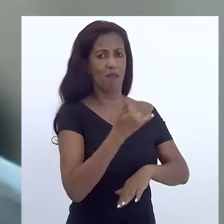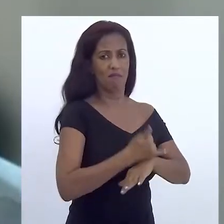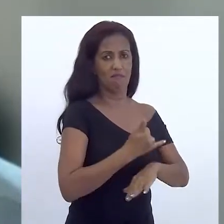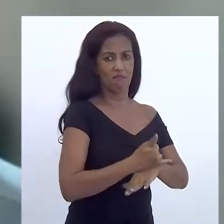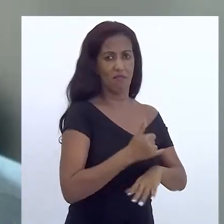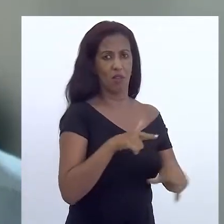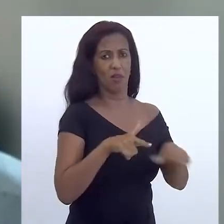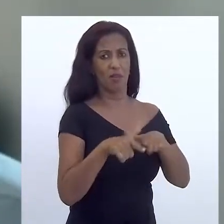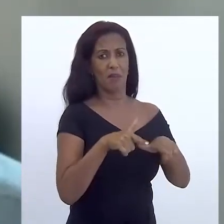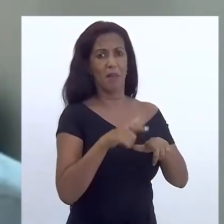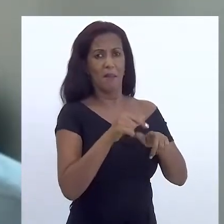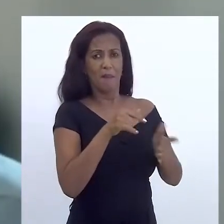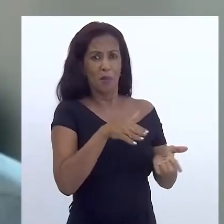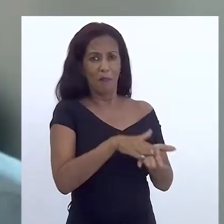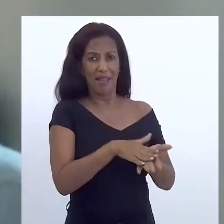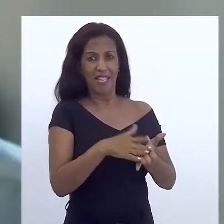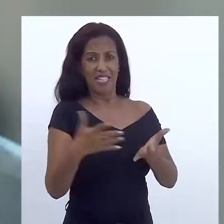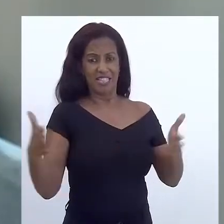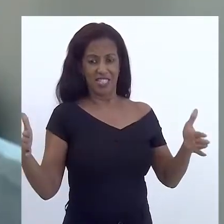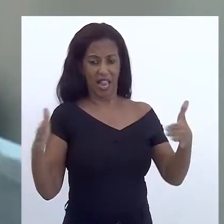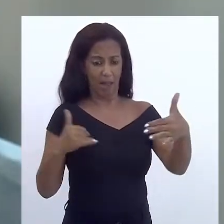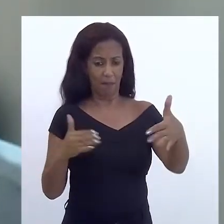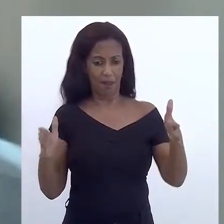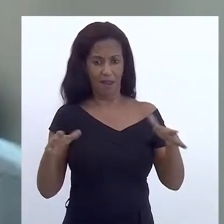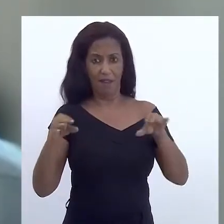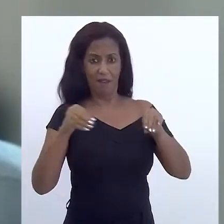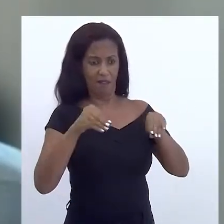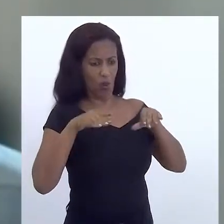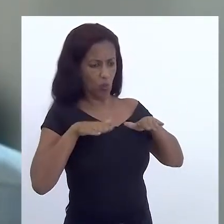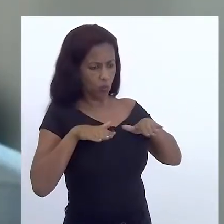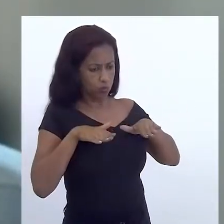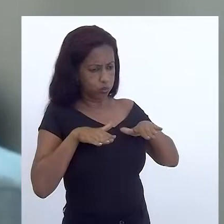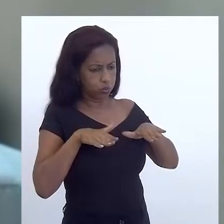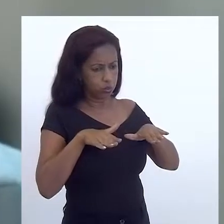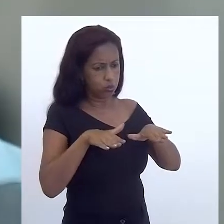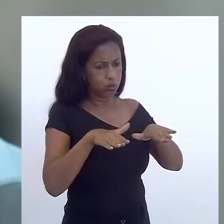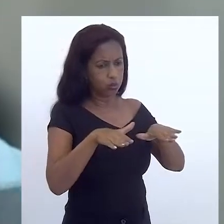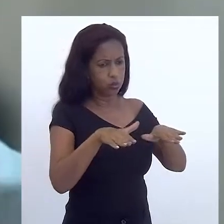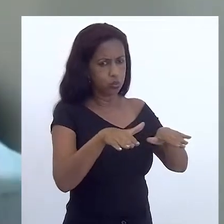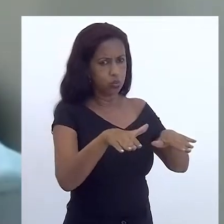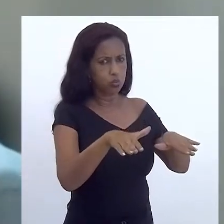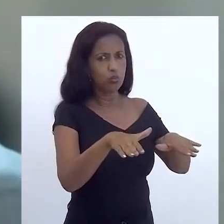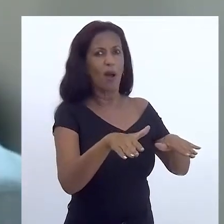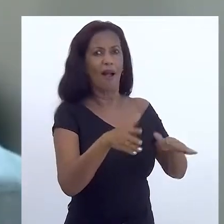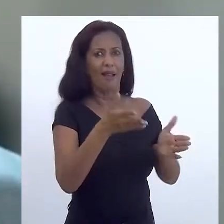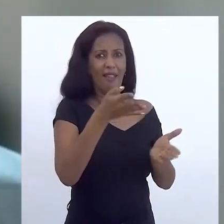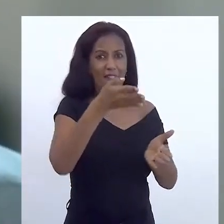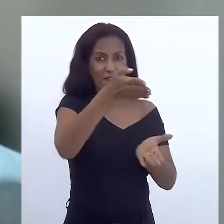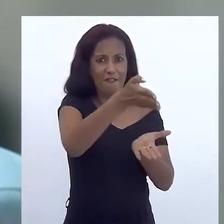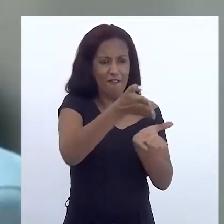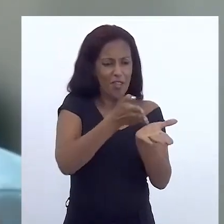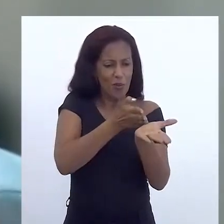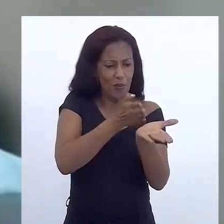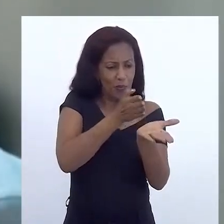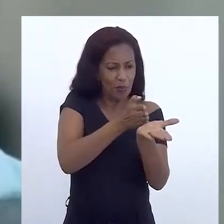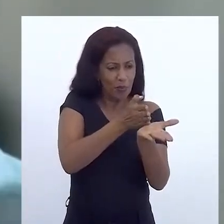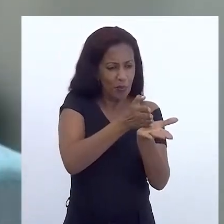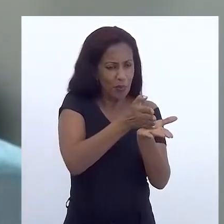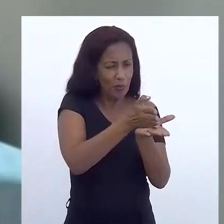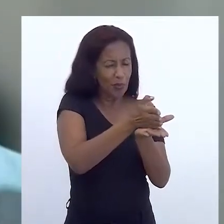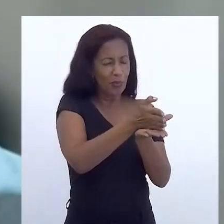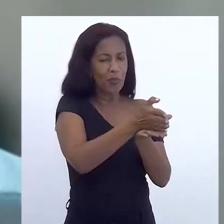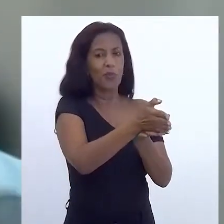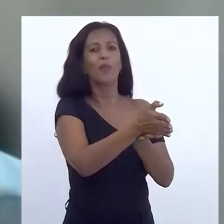próxima era que ele era afiador de lâminas. Ele pegava chapas de aço, colocava na máquina para cortar e controlava o fio da navalha, naquela época, naquela metodologia,